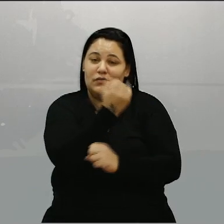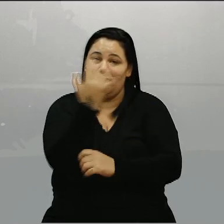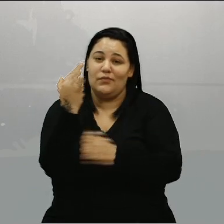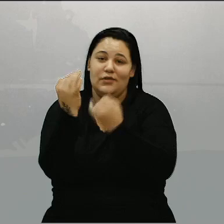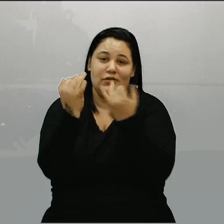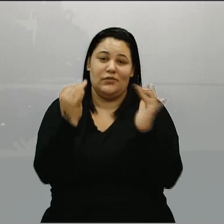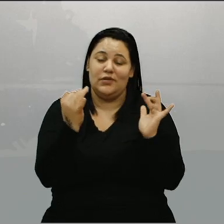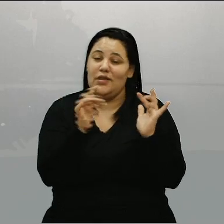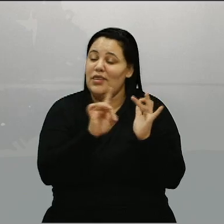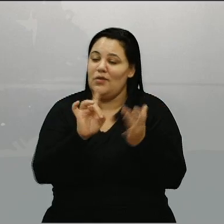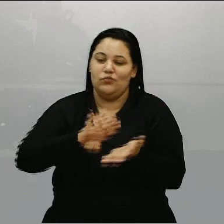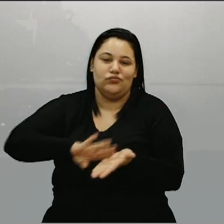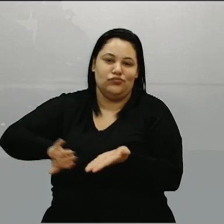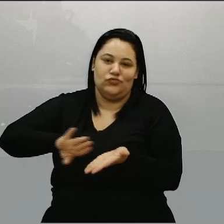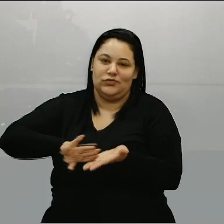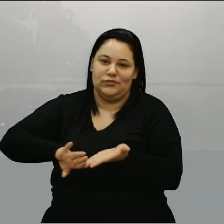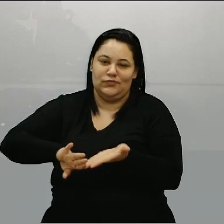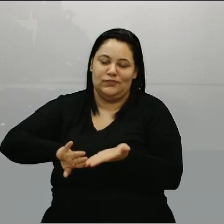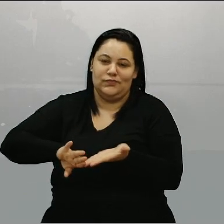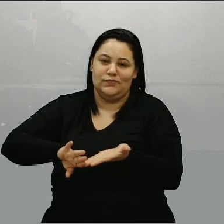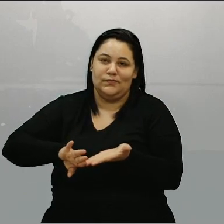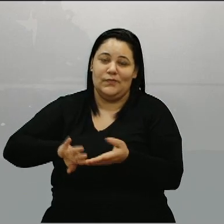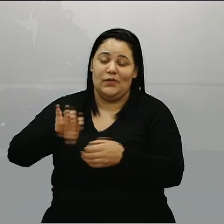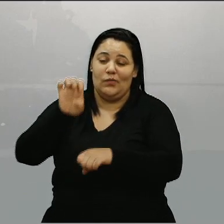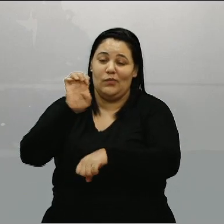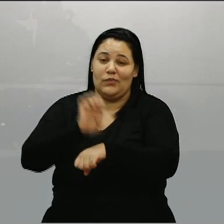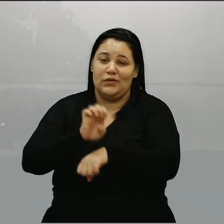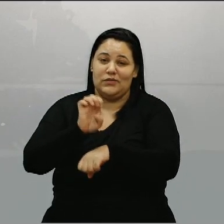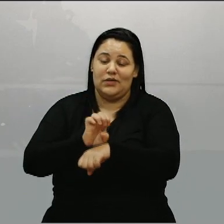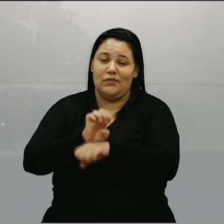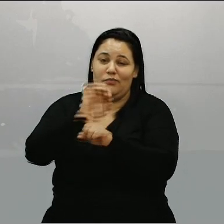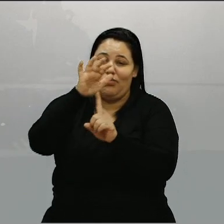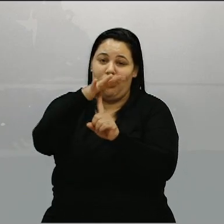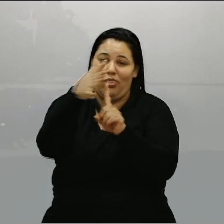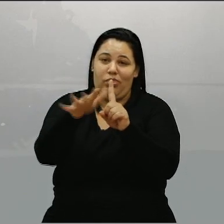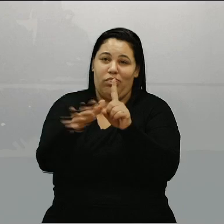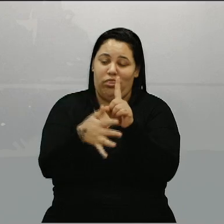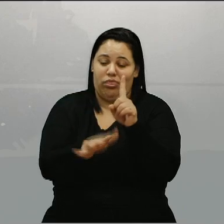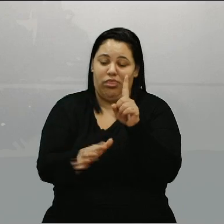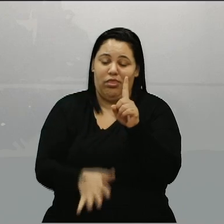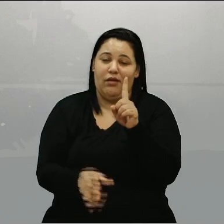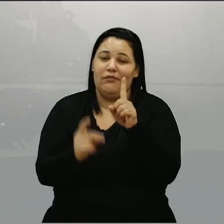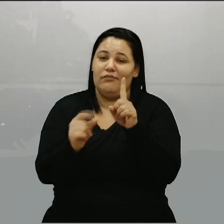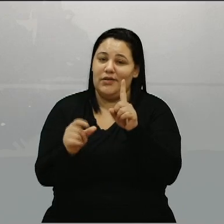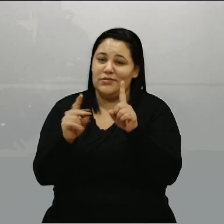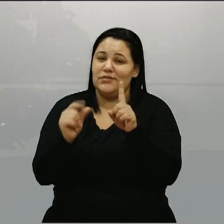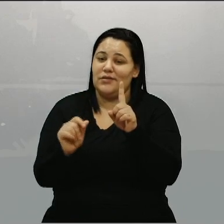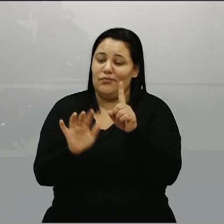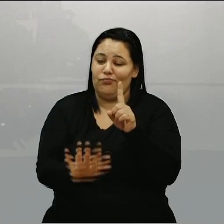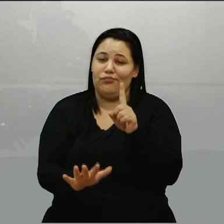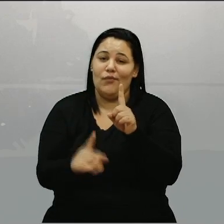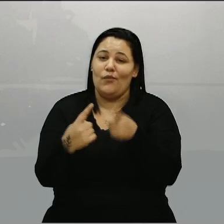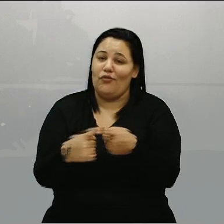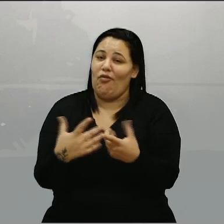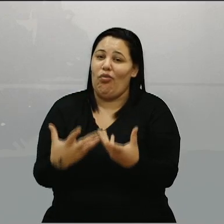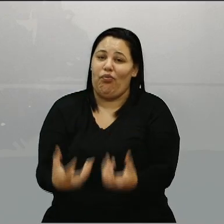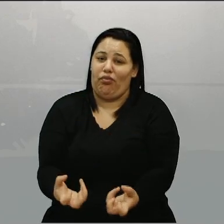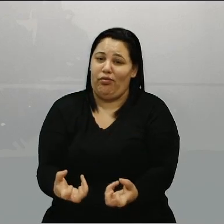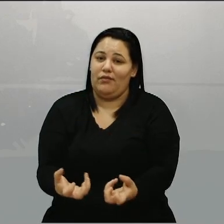são retiradas. E pelo estado das folhas, parece que faz tempo, porque elas já estão secas.